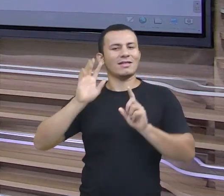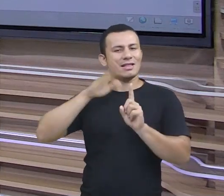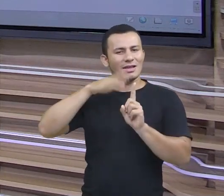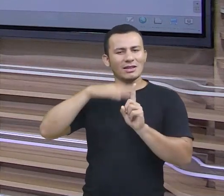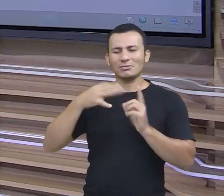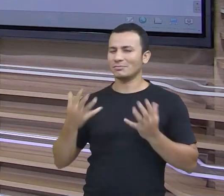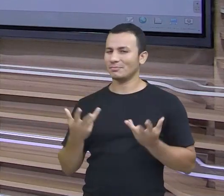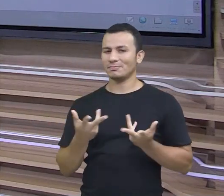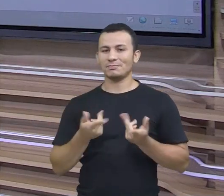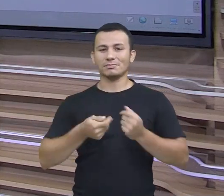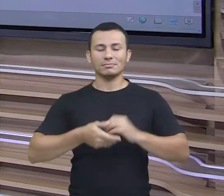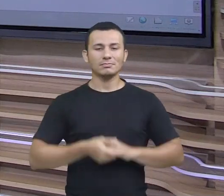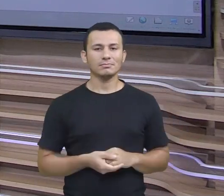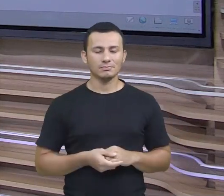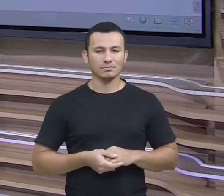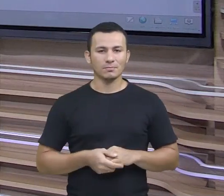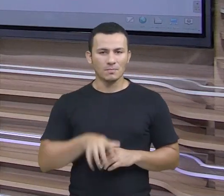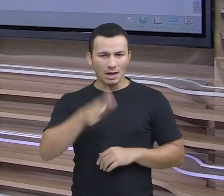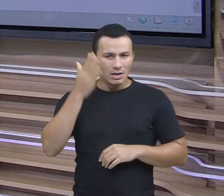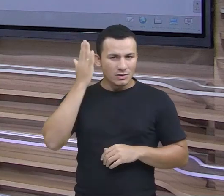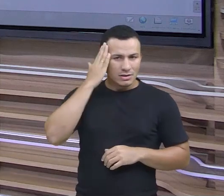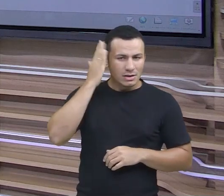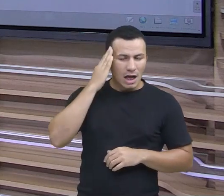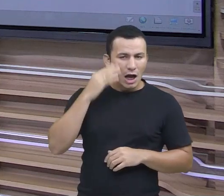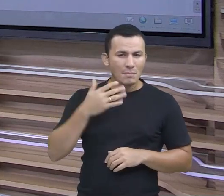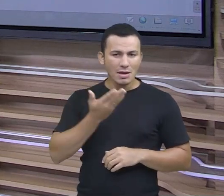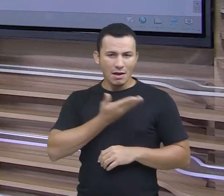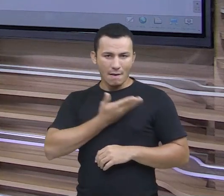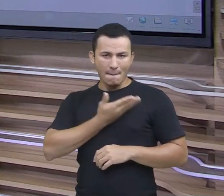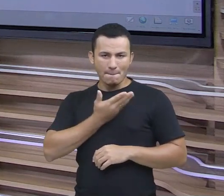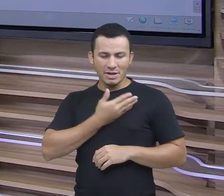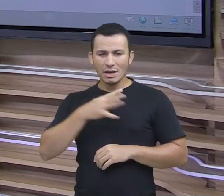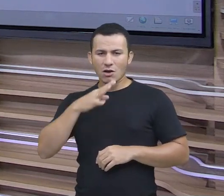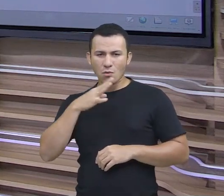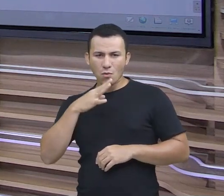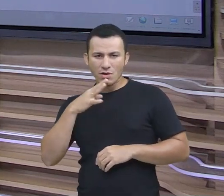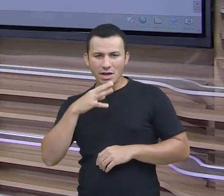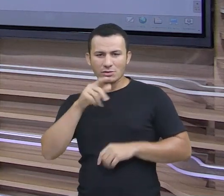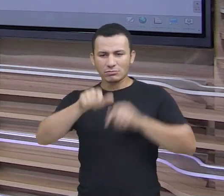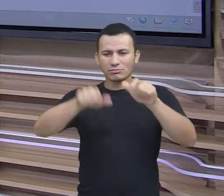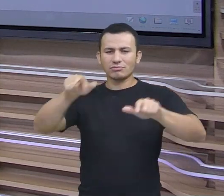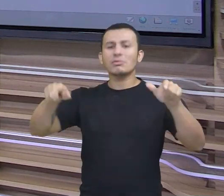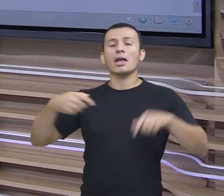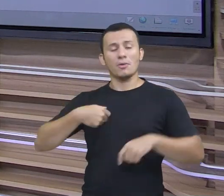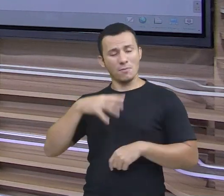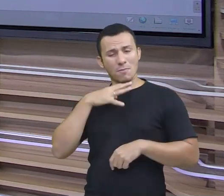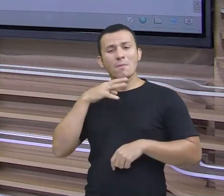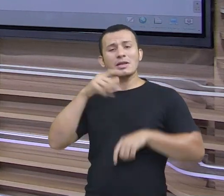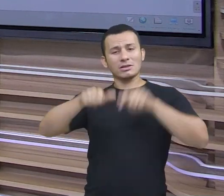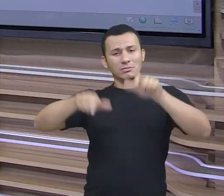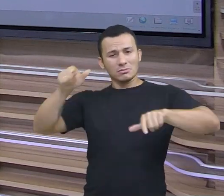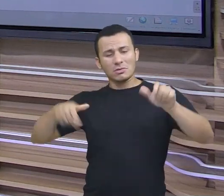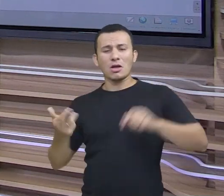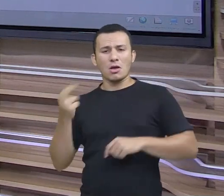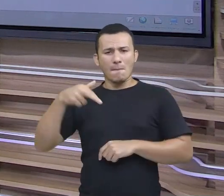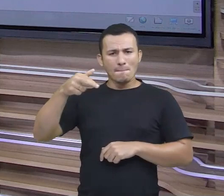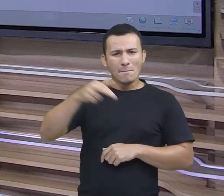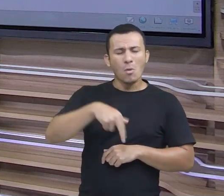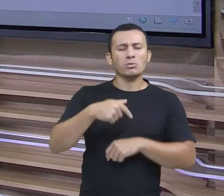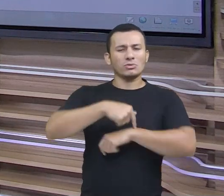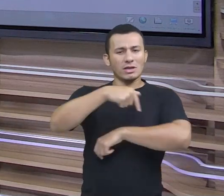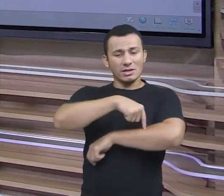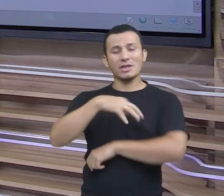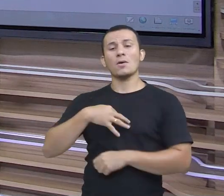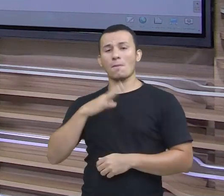Vocês sabiam que eu sou amiga desses personagens dessas lendas? Não? Eu